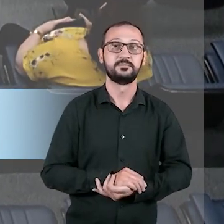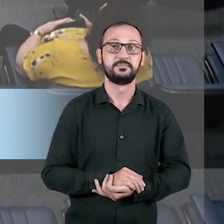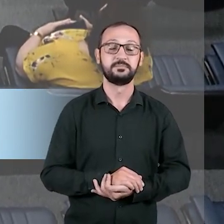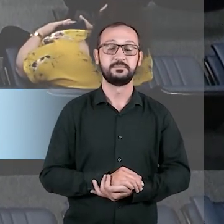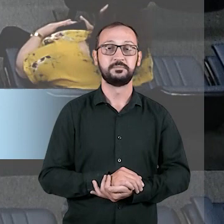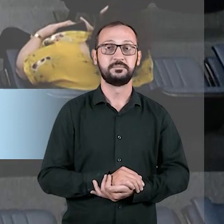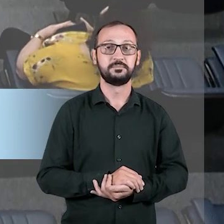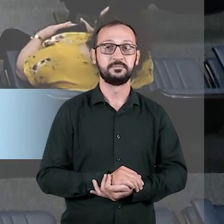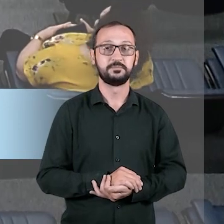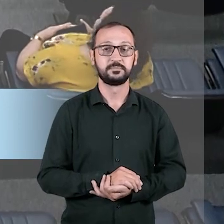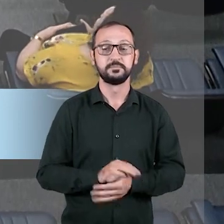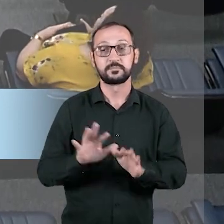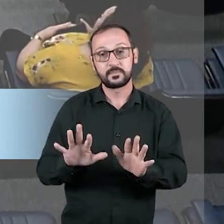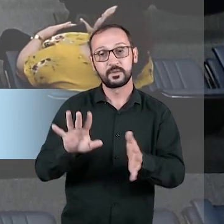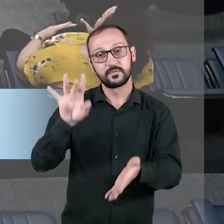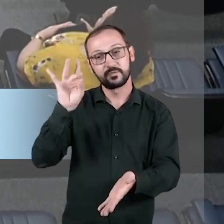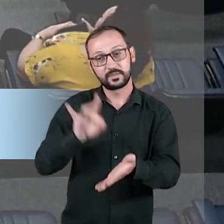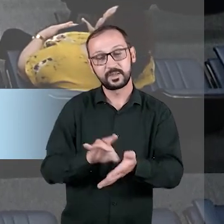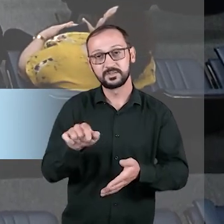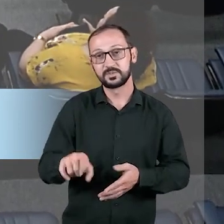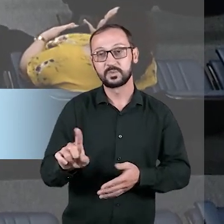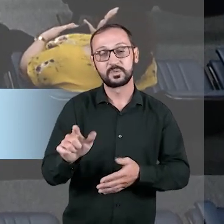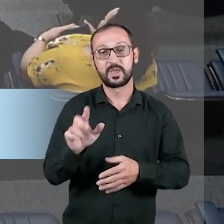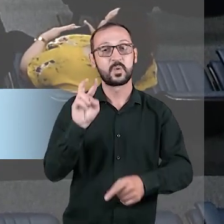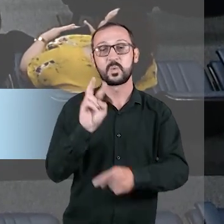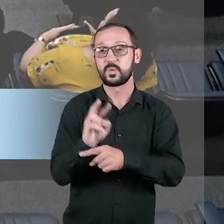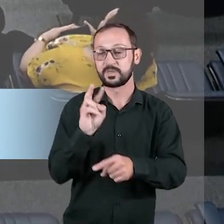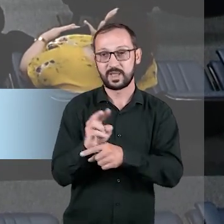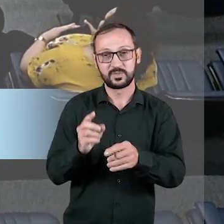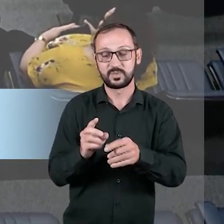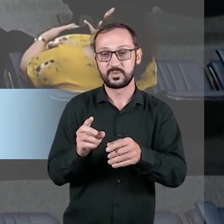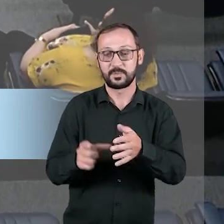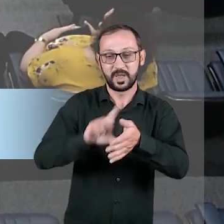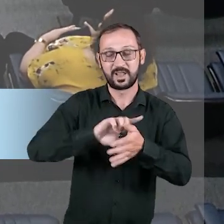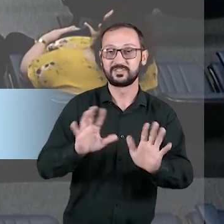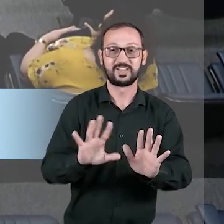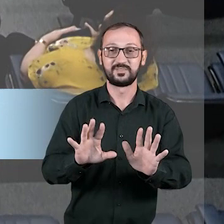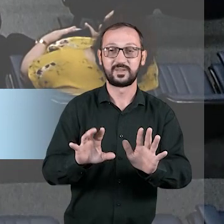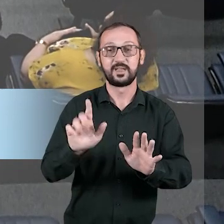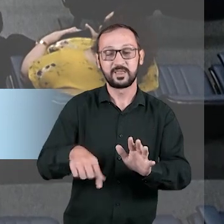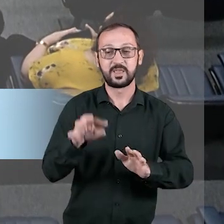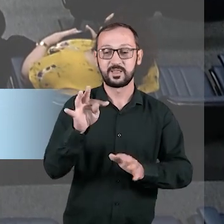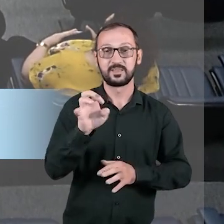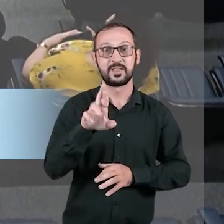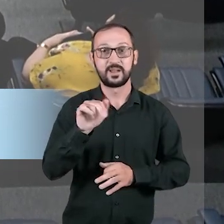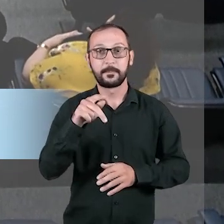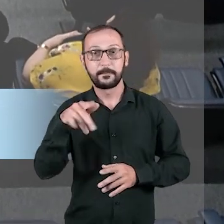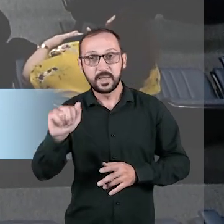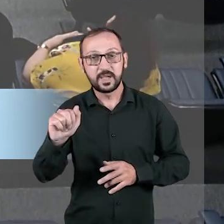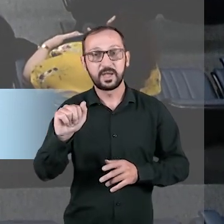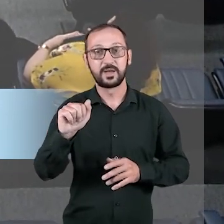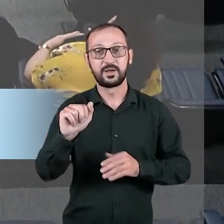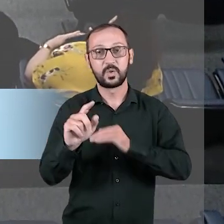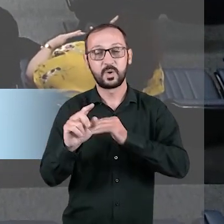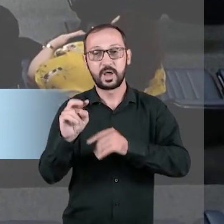entra? Na realidade, nesses casos, não tem cuidados paliativos. Aí é a terapia do luto